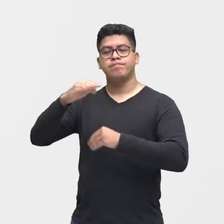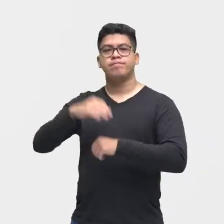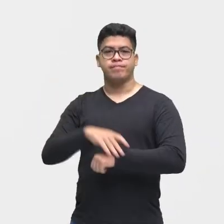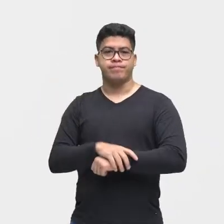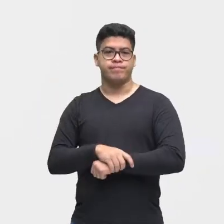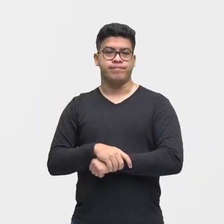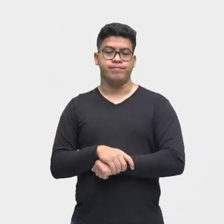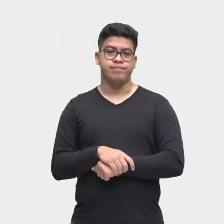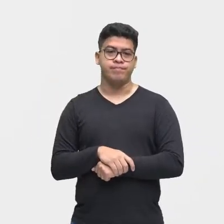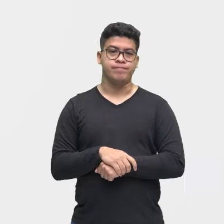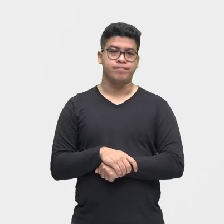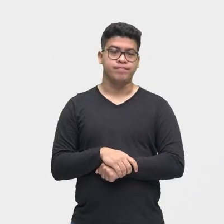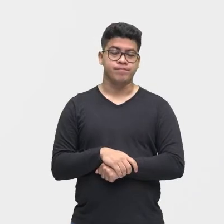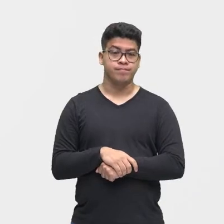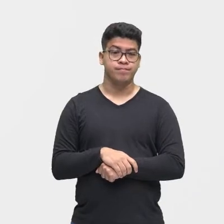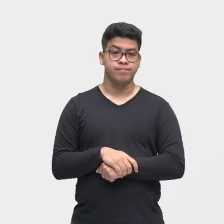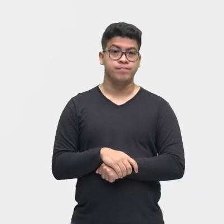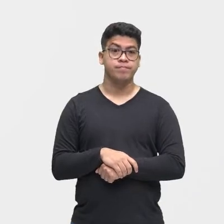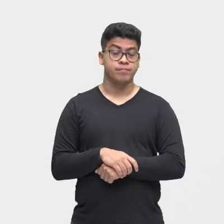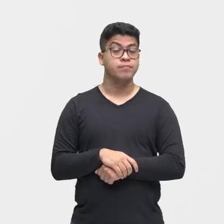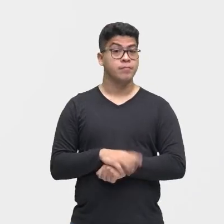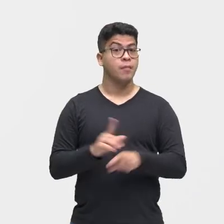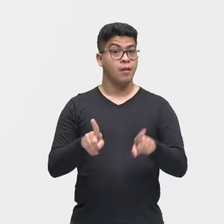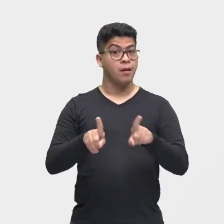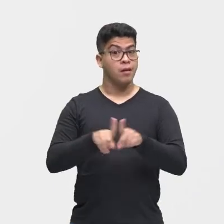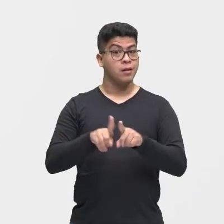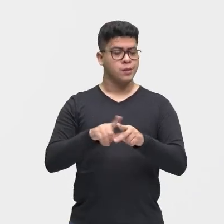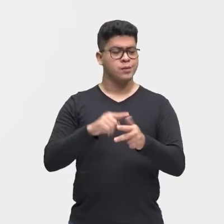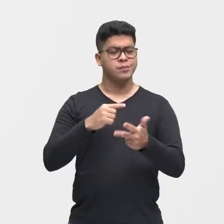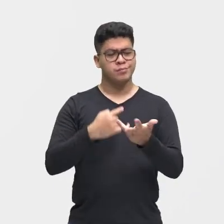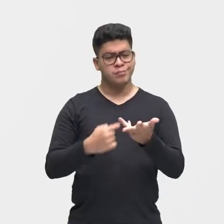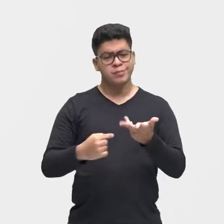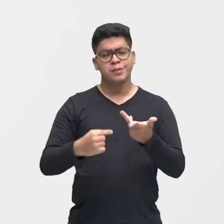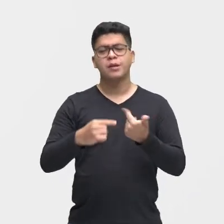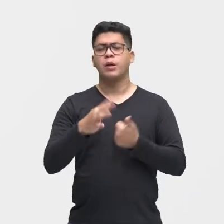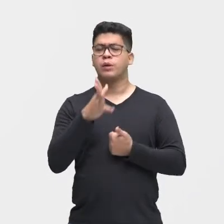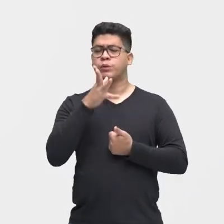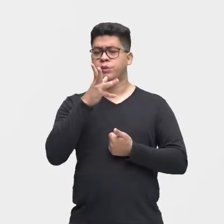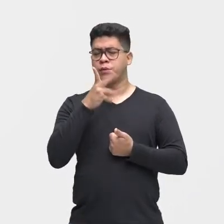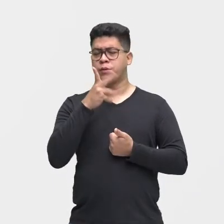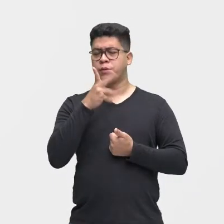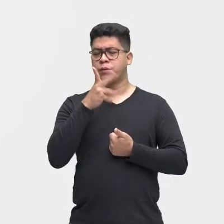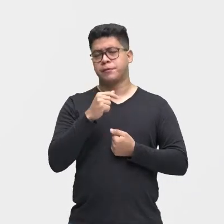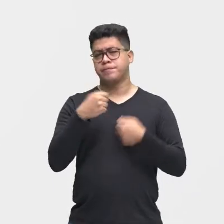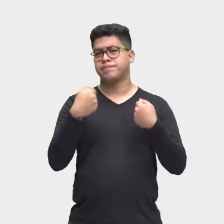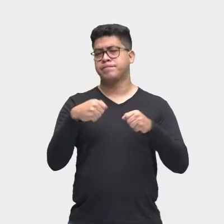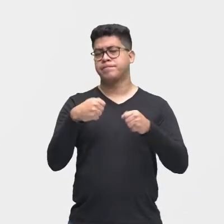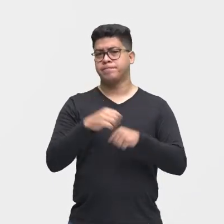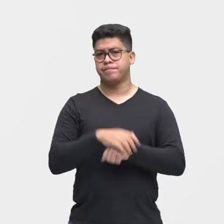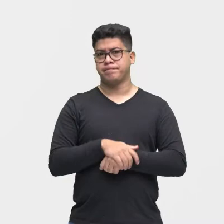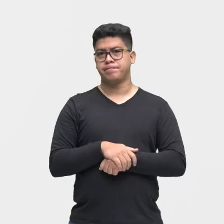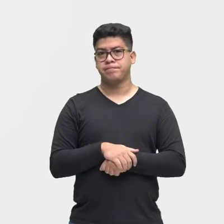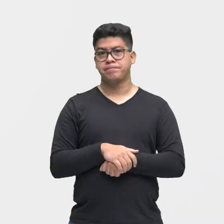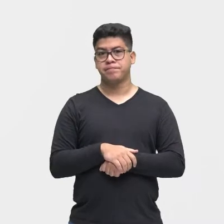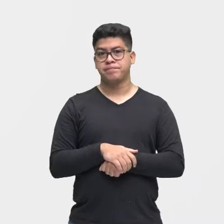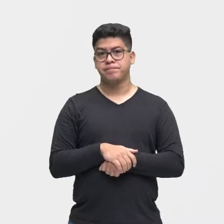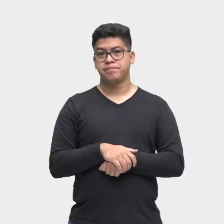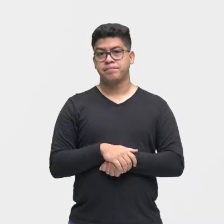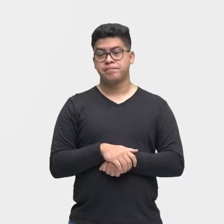que tem que fazer tá bom isso é com o tempo e prosseguindo nós